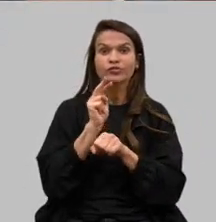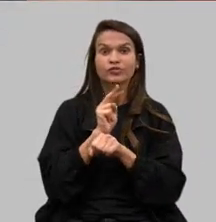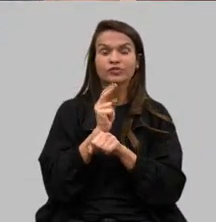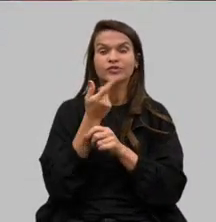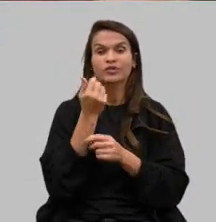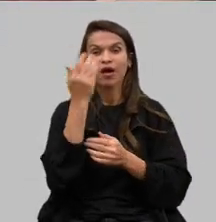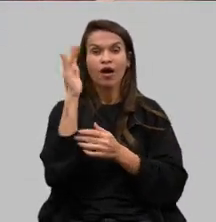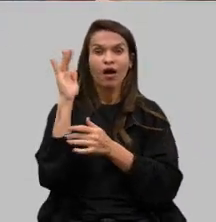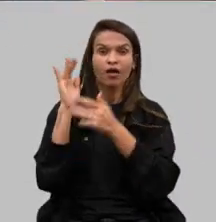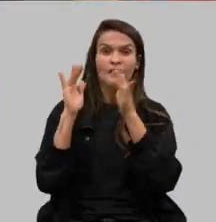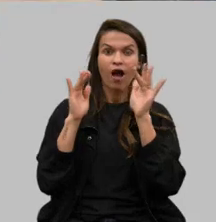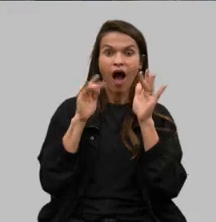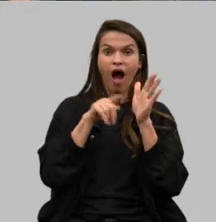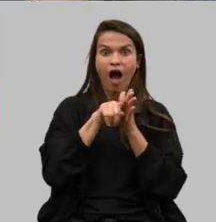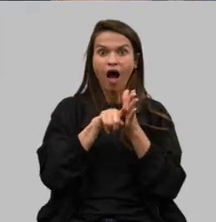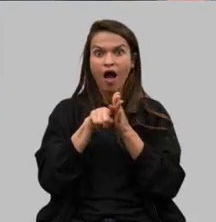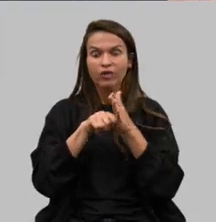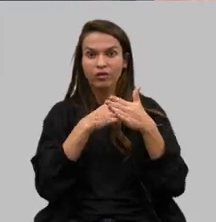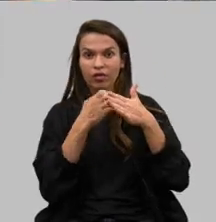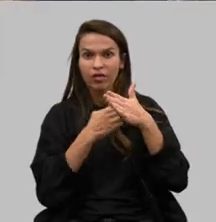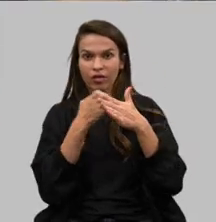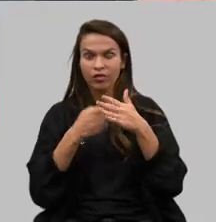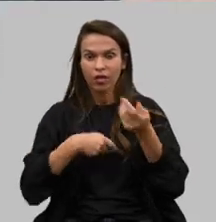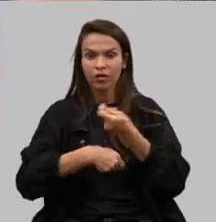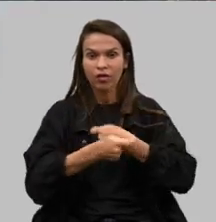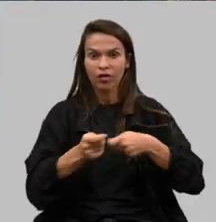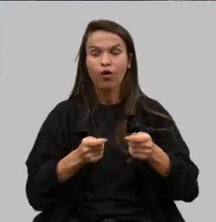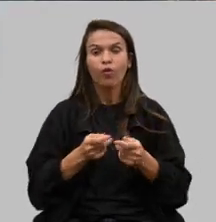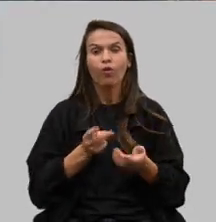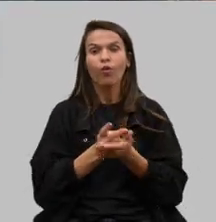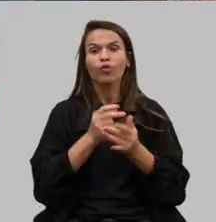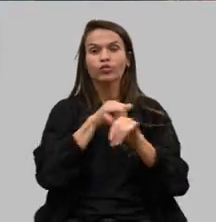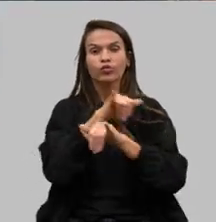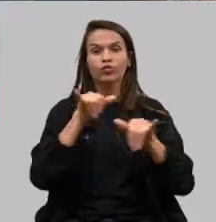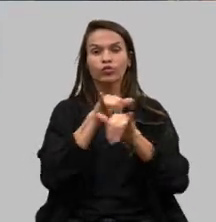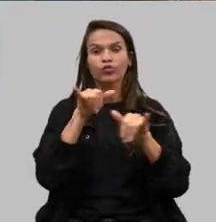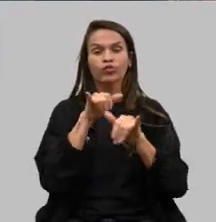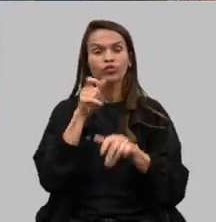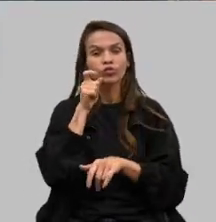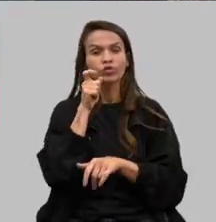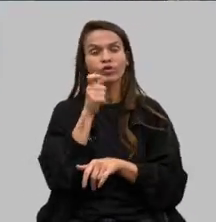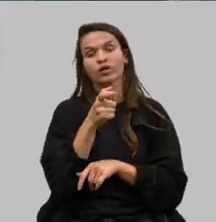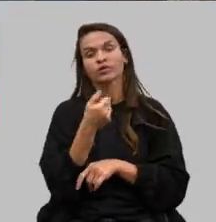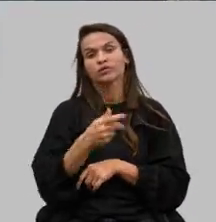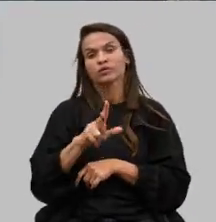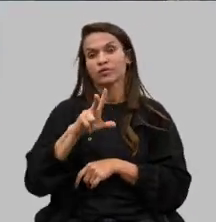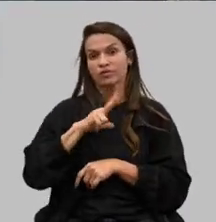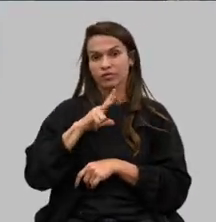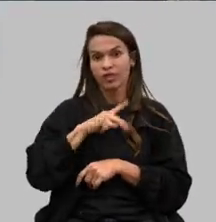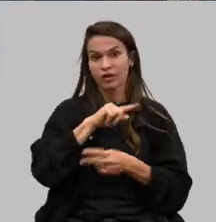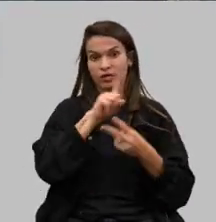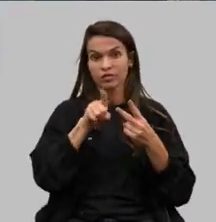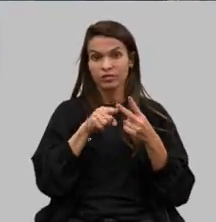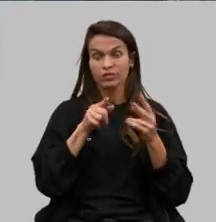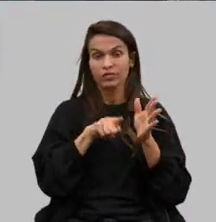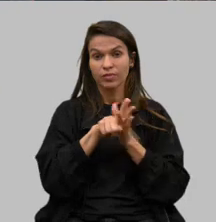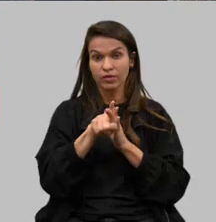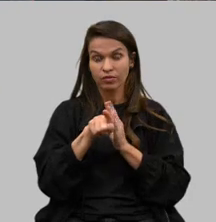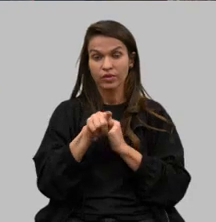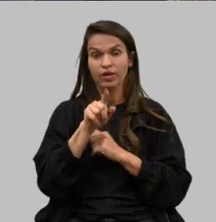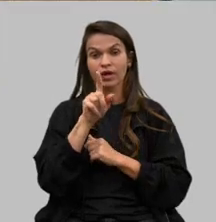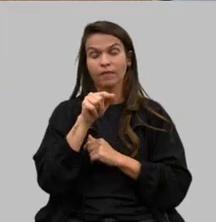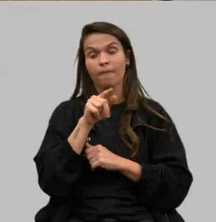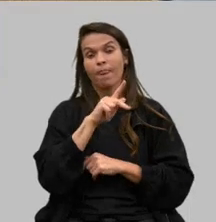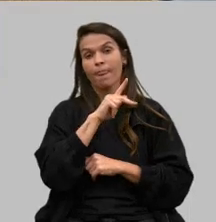de grandes Empreendimentos que continuam advogando nos interesses privados eh e a segunda a pergunta nesse assunto eh